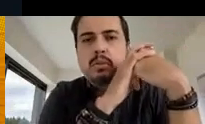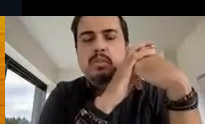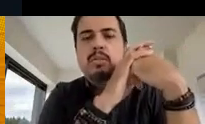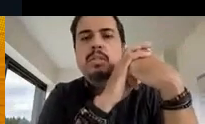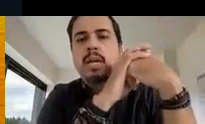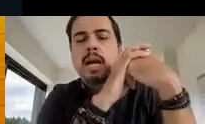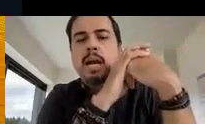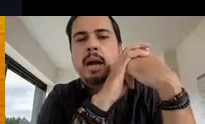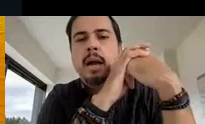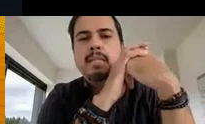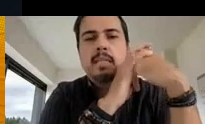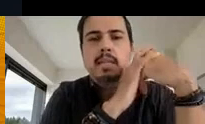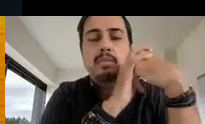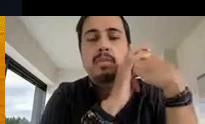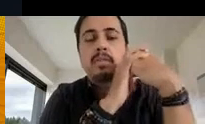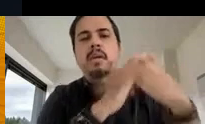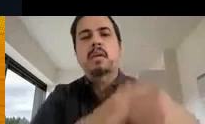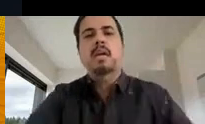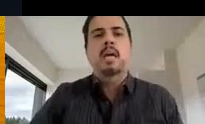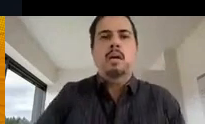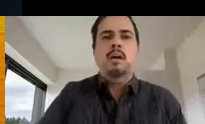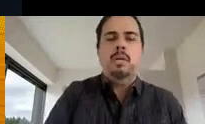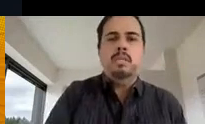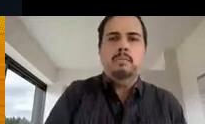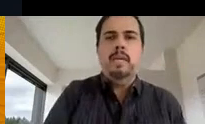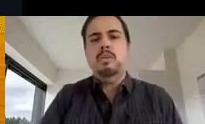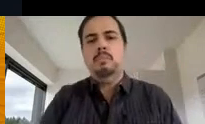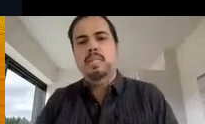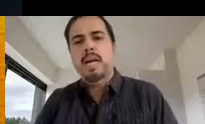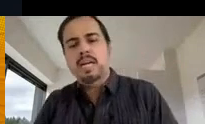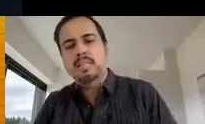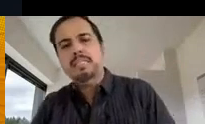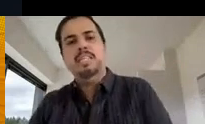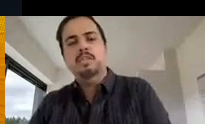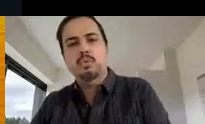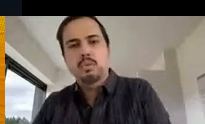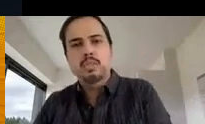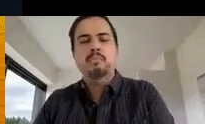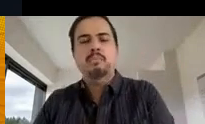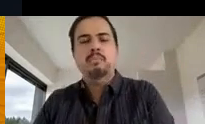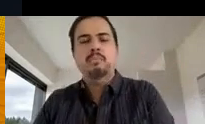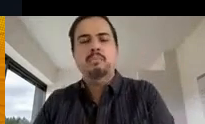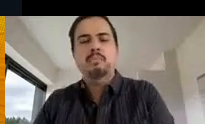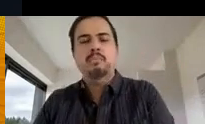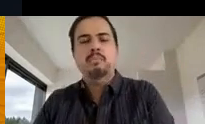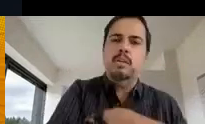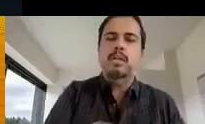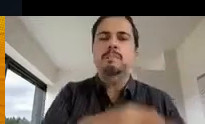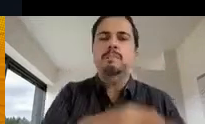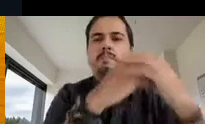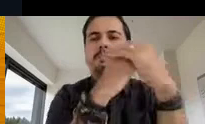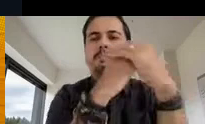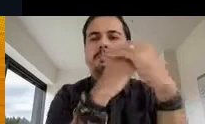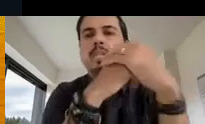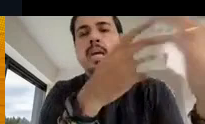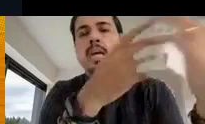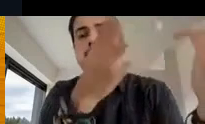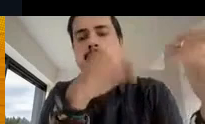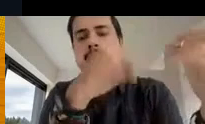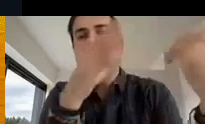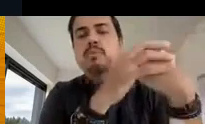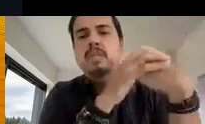um esforço hercúleo, se você tiver capacidade, se você tiver conhecimentos, habilidades e atitudes para você buscar aquilo